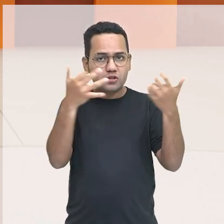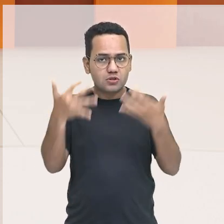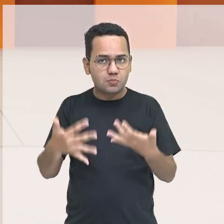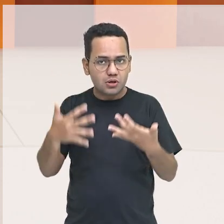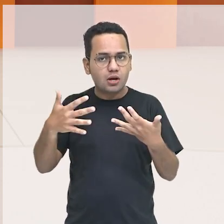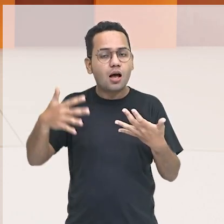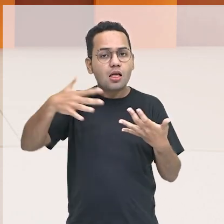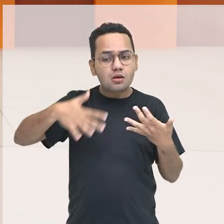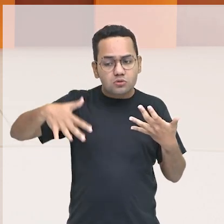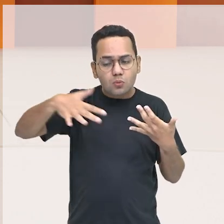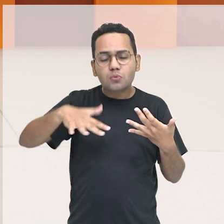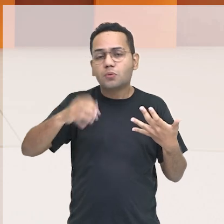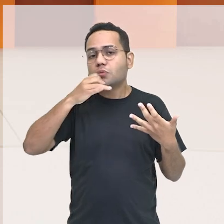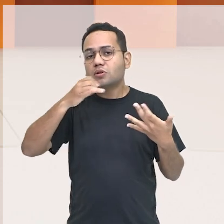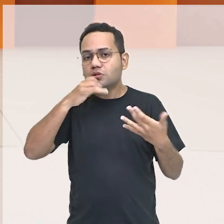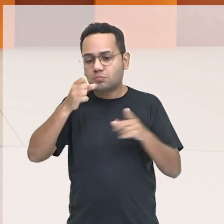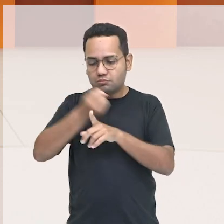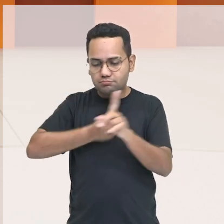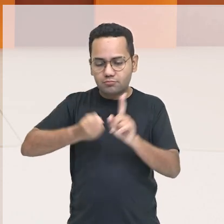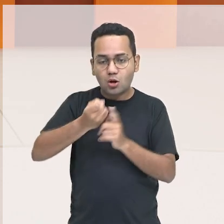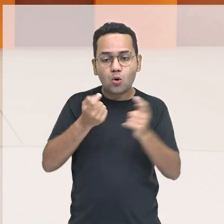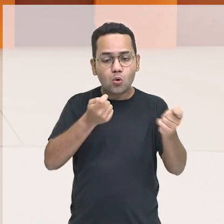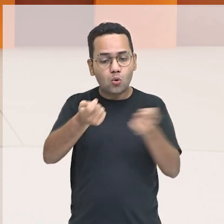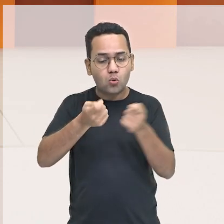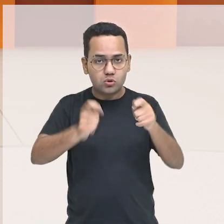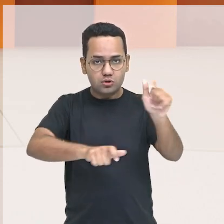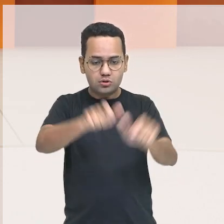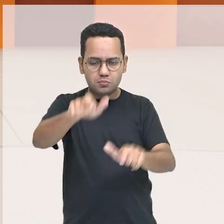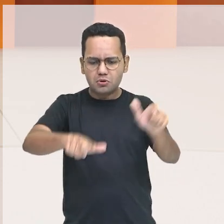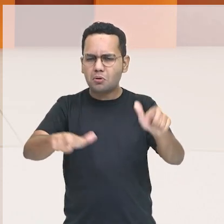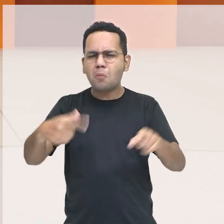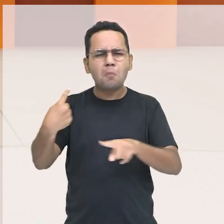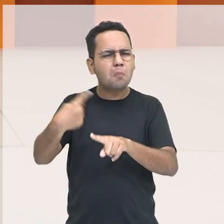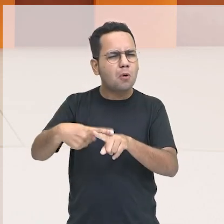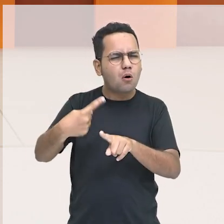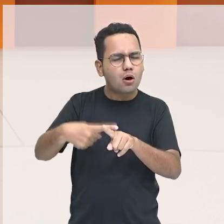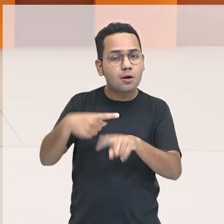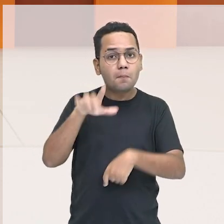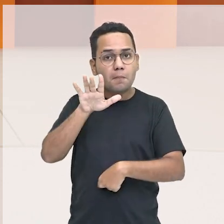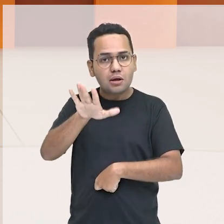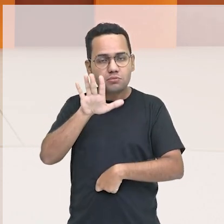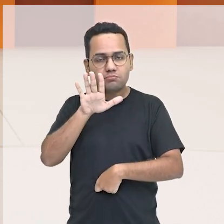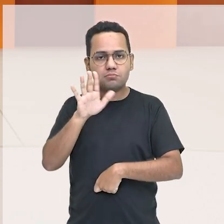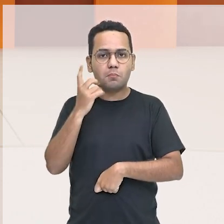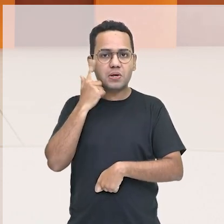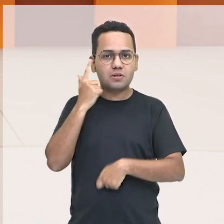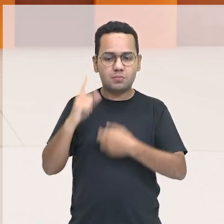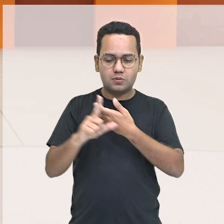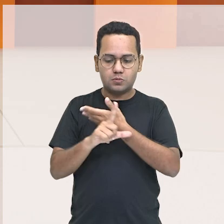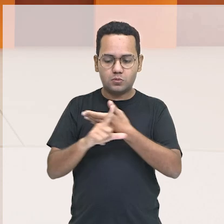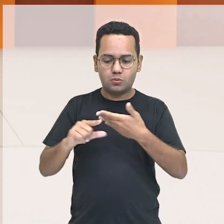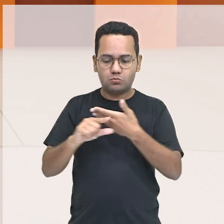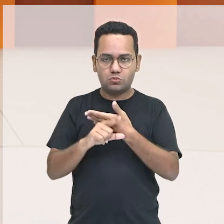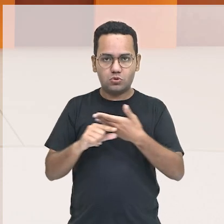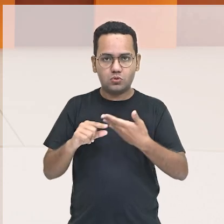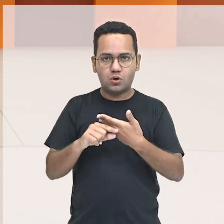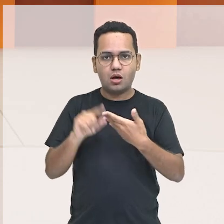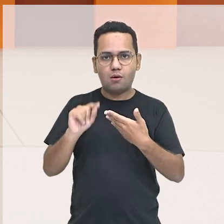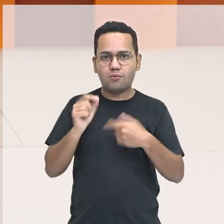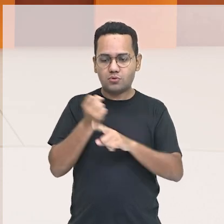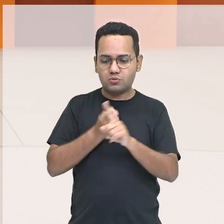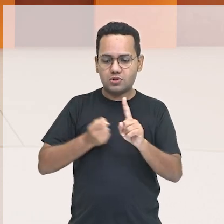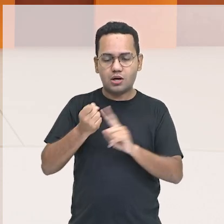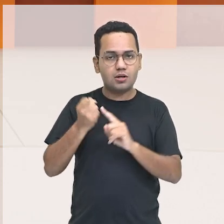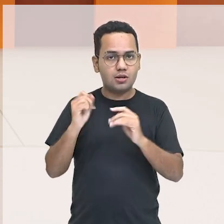sociedade controle os indivíduos, né, porque, segundo ele, a sociedade ela está acima do indivíduo,